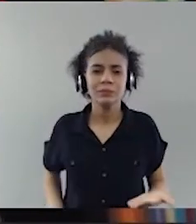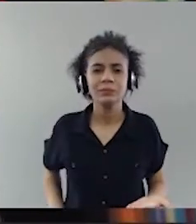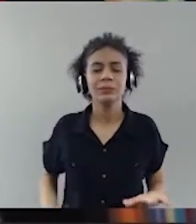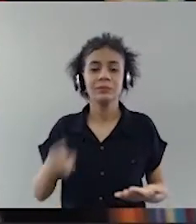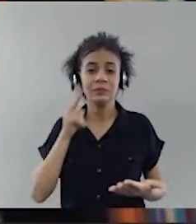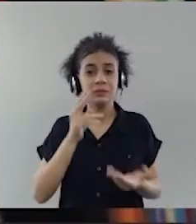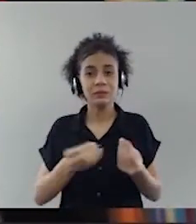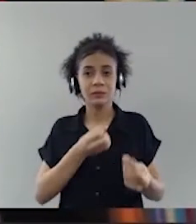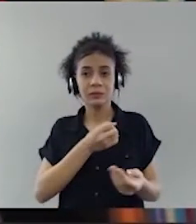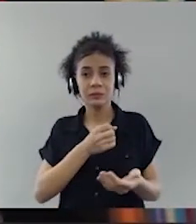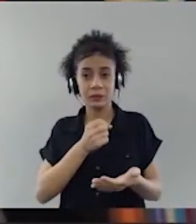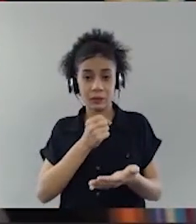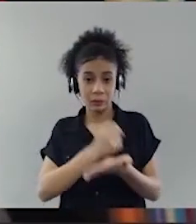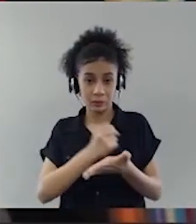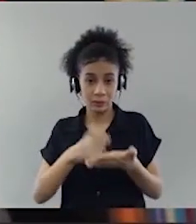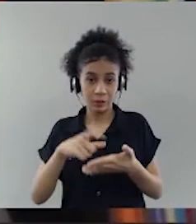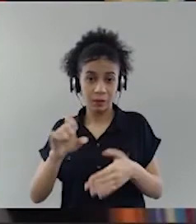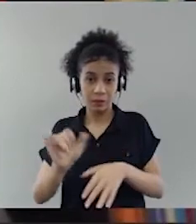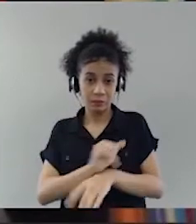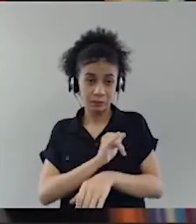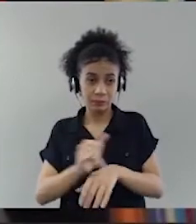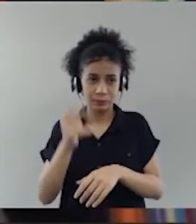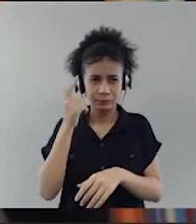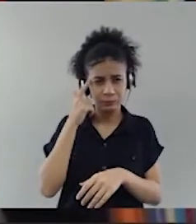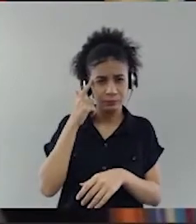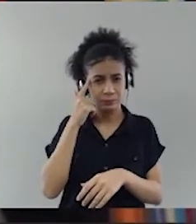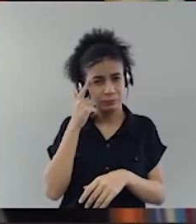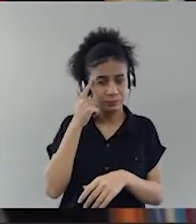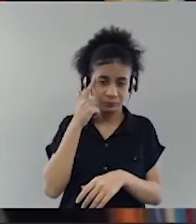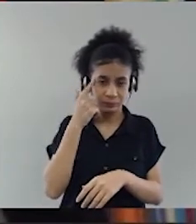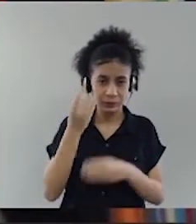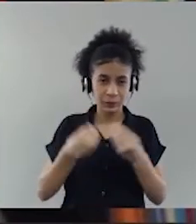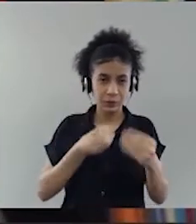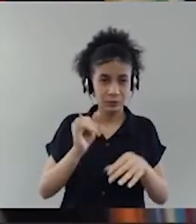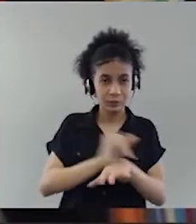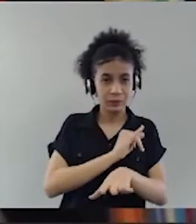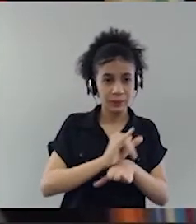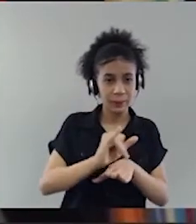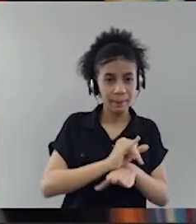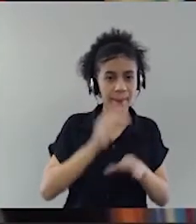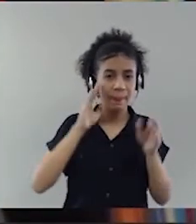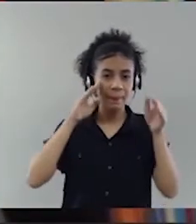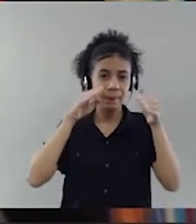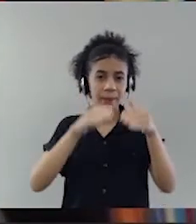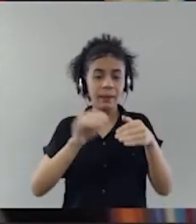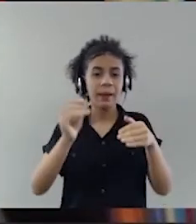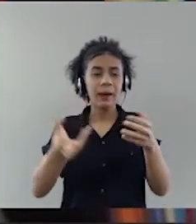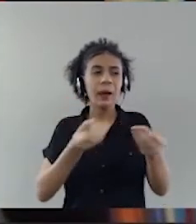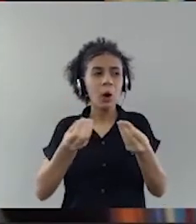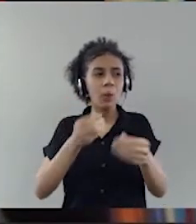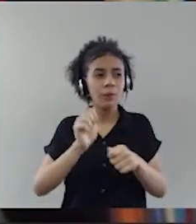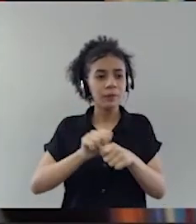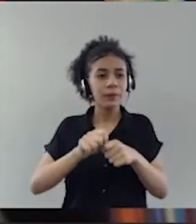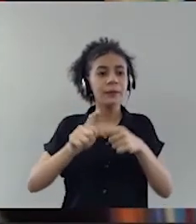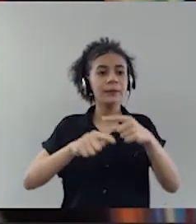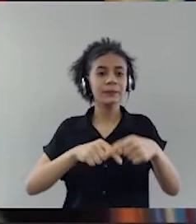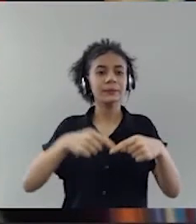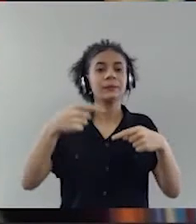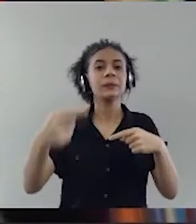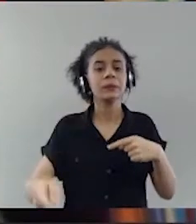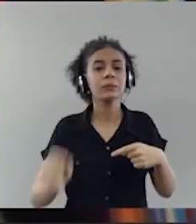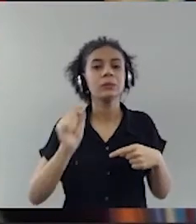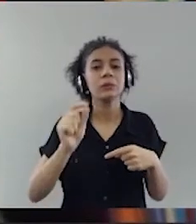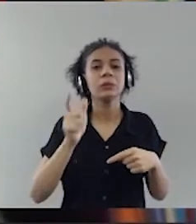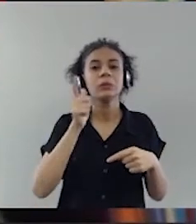a contratação como estratégia e pensando, primeiro, a contratação como estratégia, a finalidade que se quer perseguir, para depois que